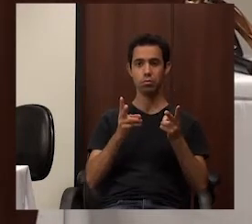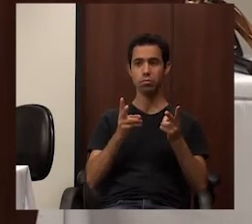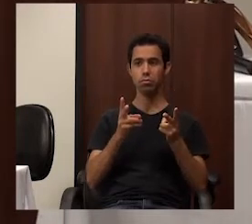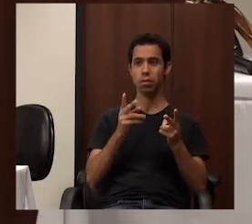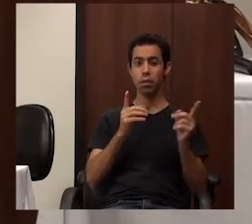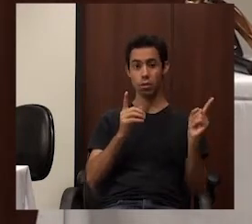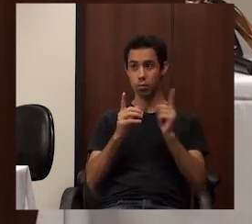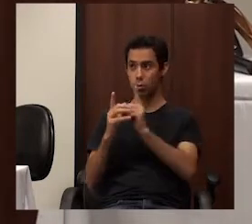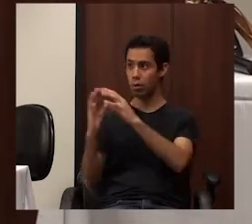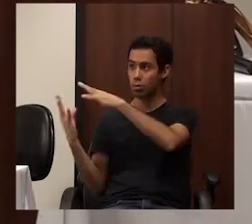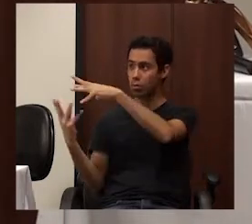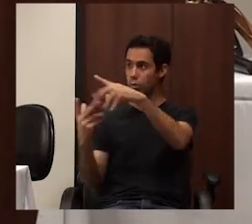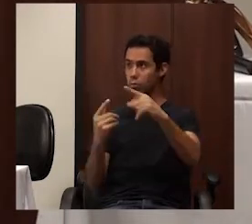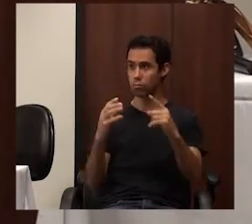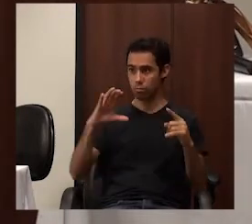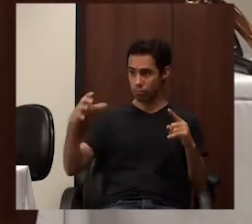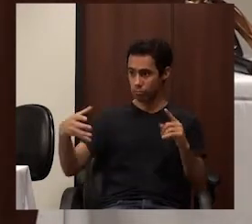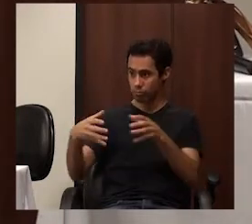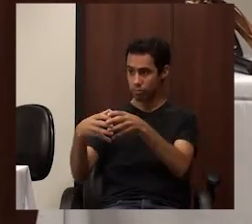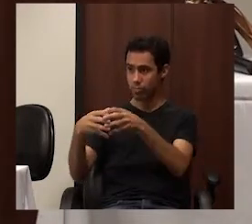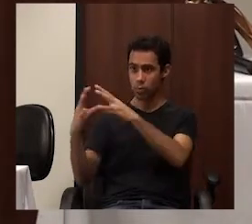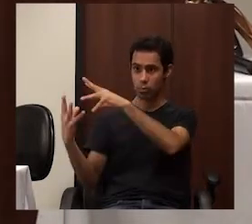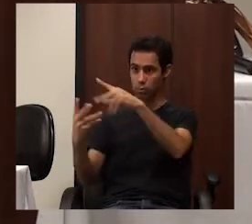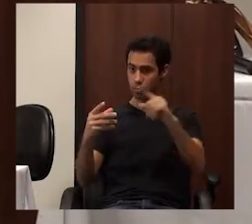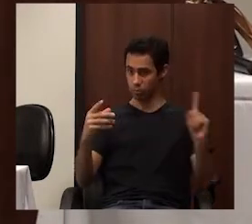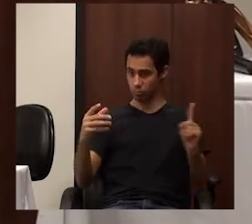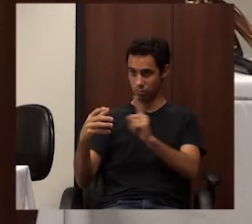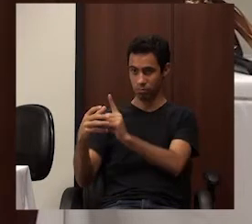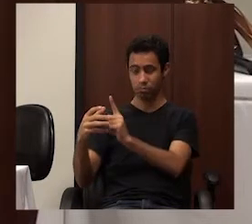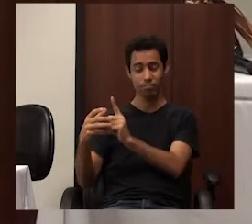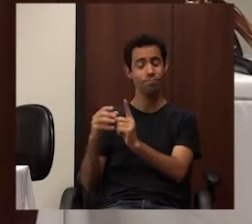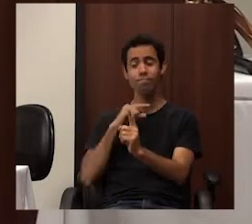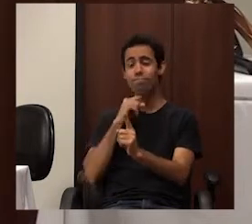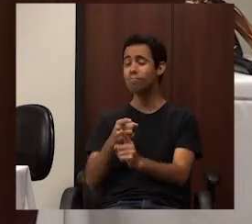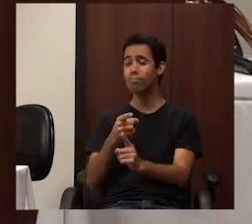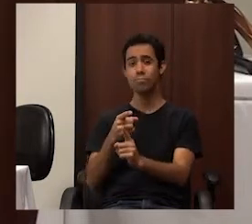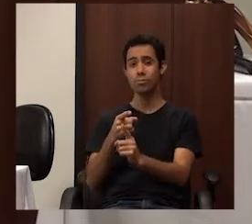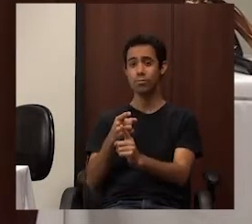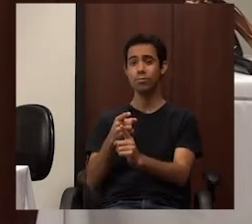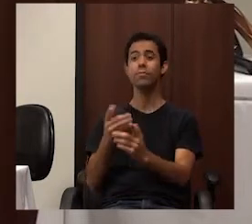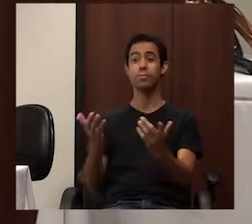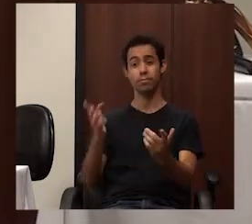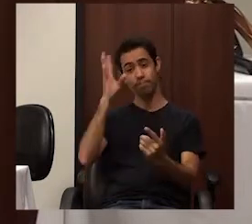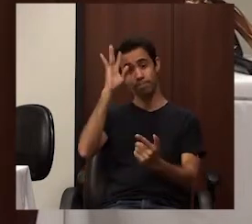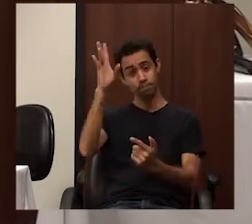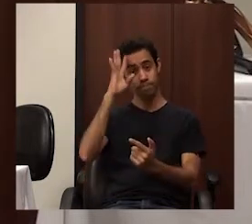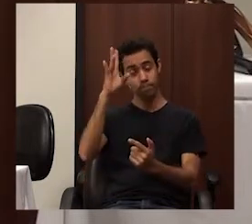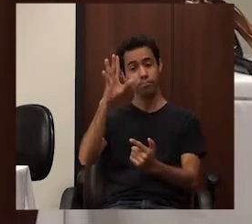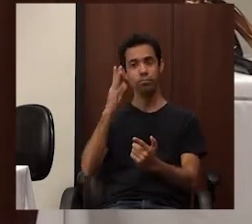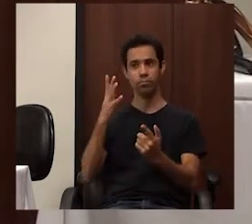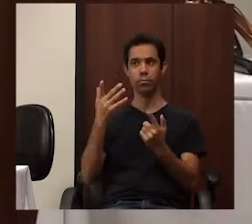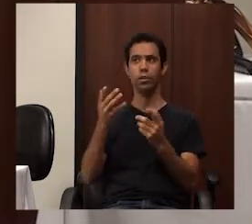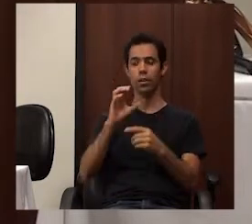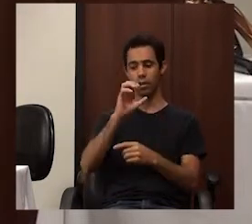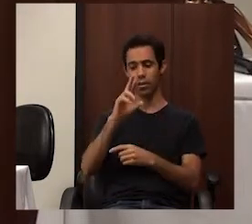E então é muito necessário que se desenvolva esse apoio especializado. A gente tem que pensar na questão da creche, que é um